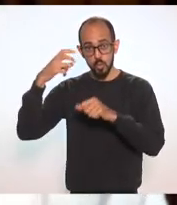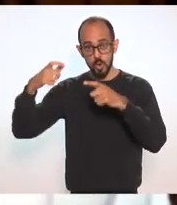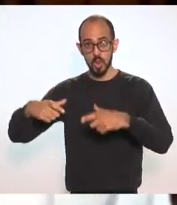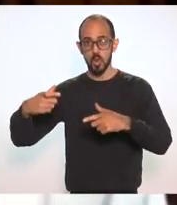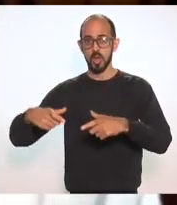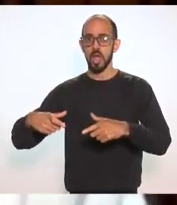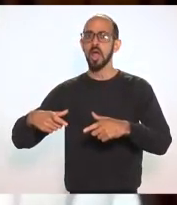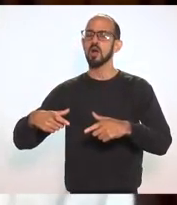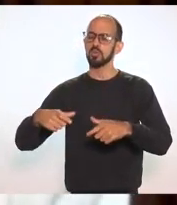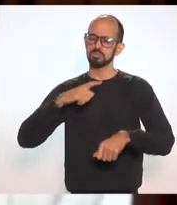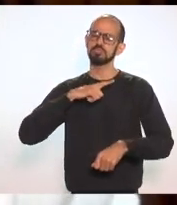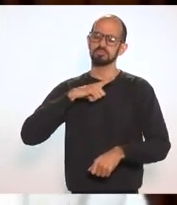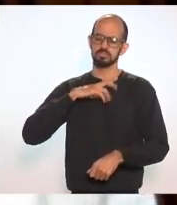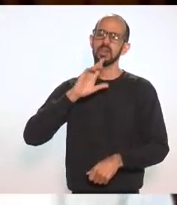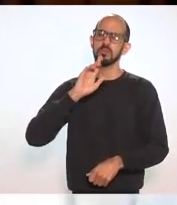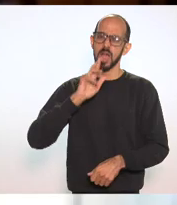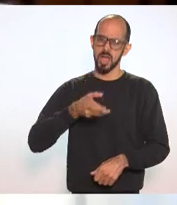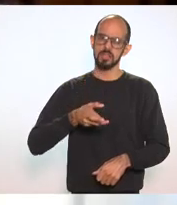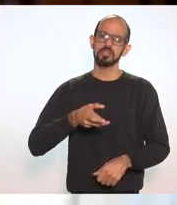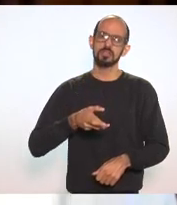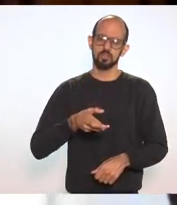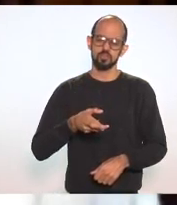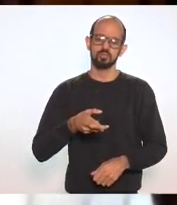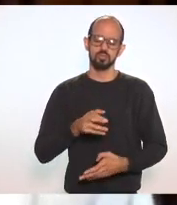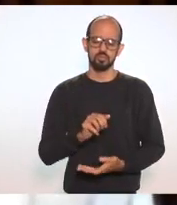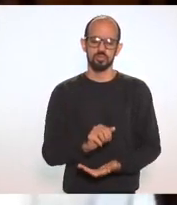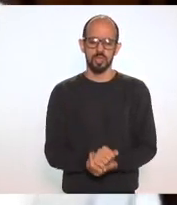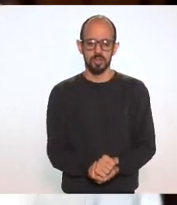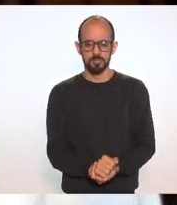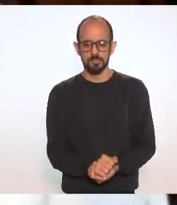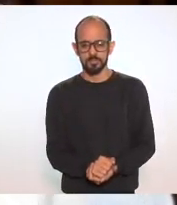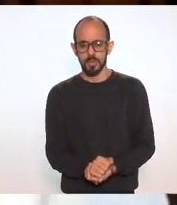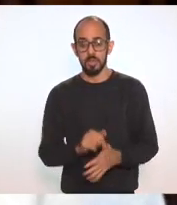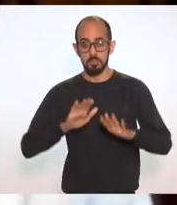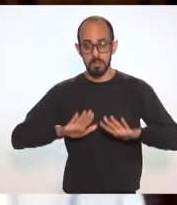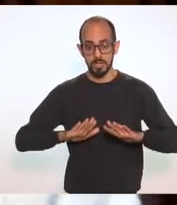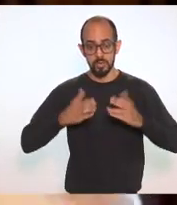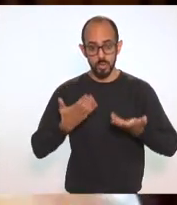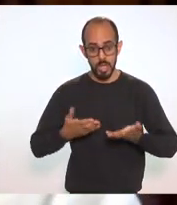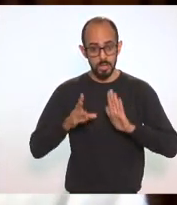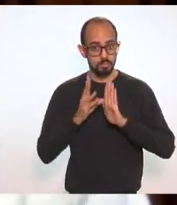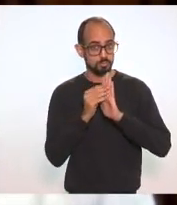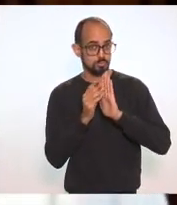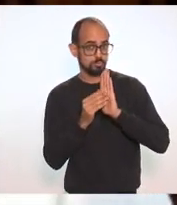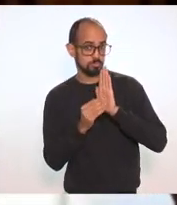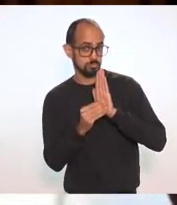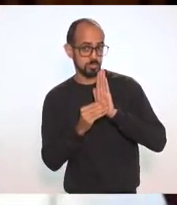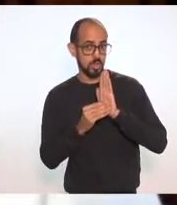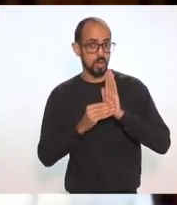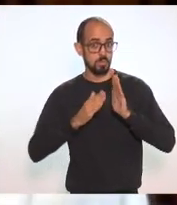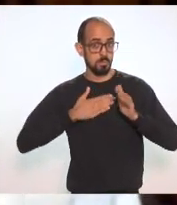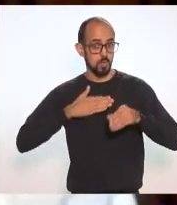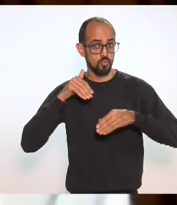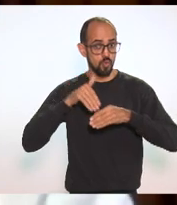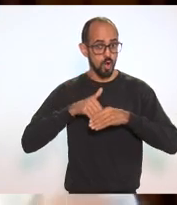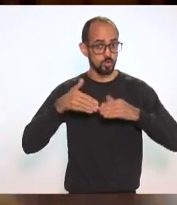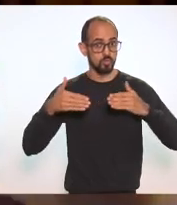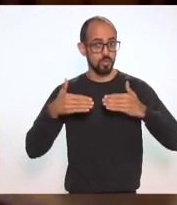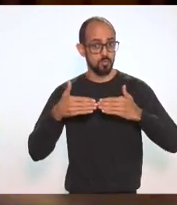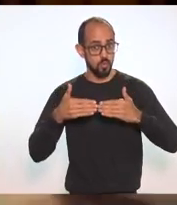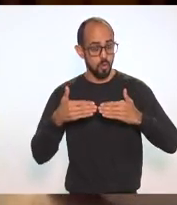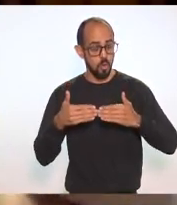tem uma razão ímpar. Eu só queria deixar registrado não só o meu voto favorável,